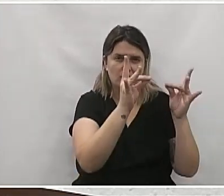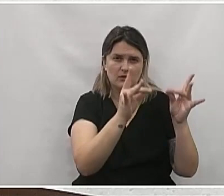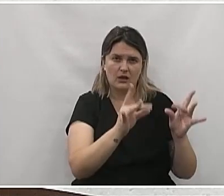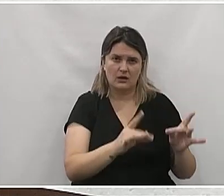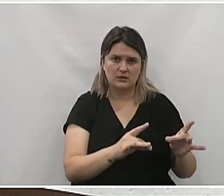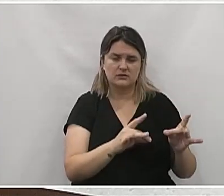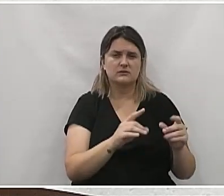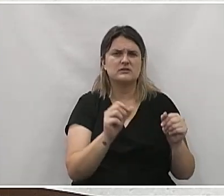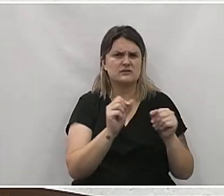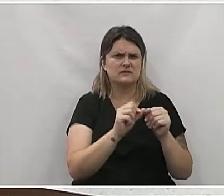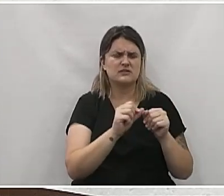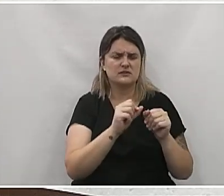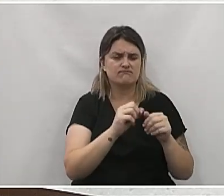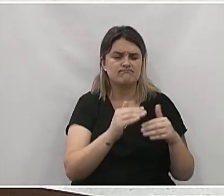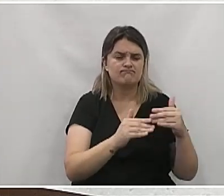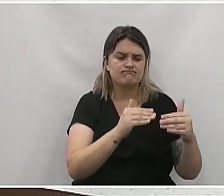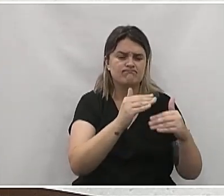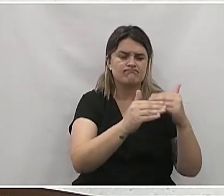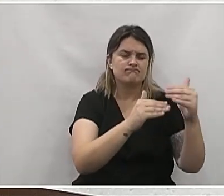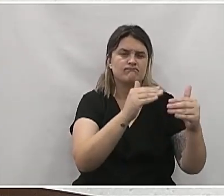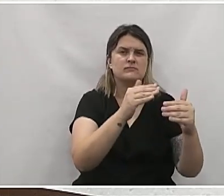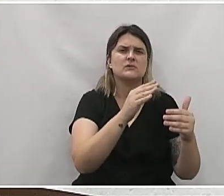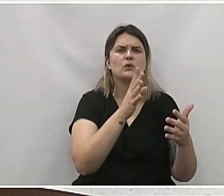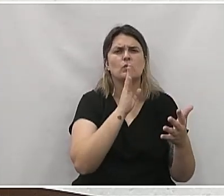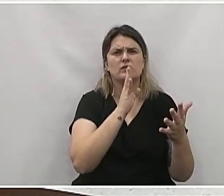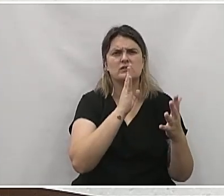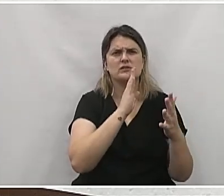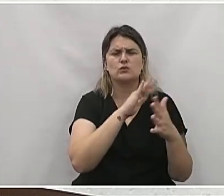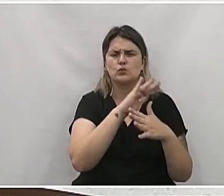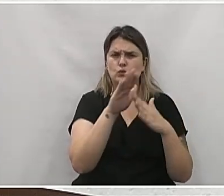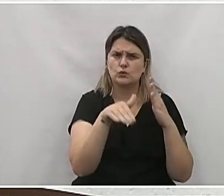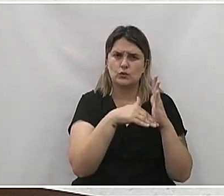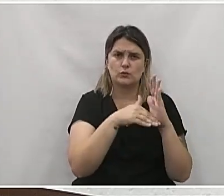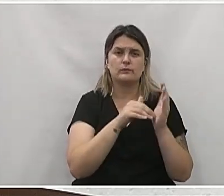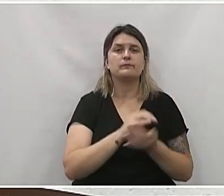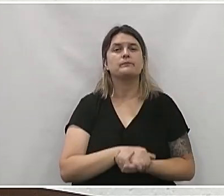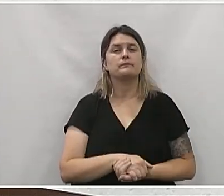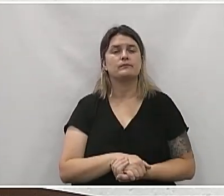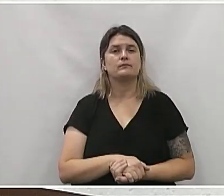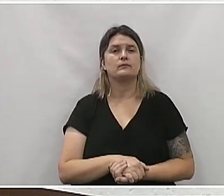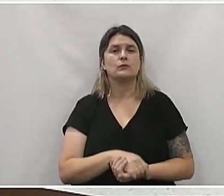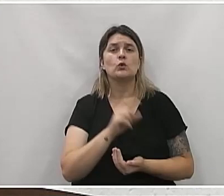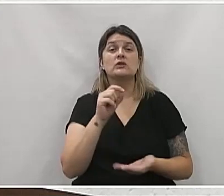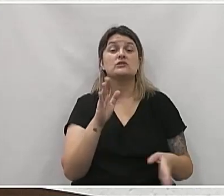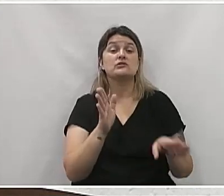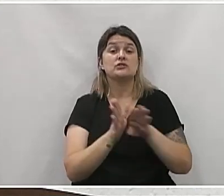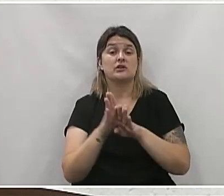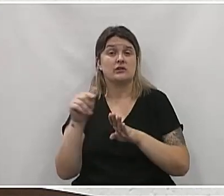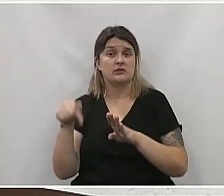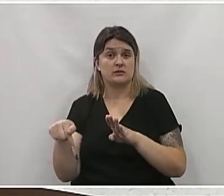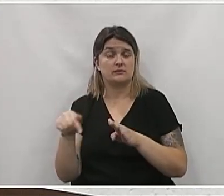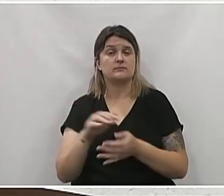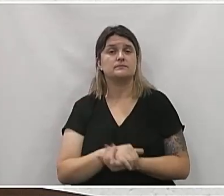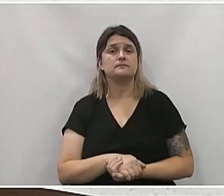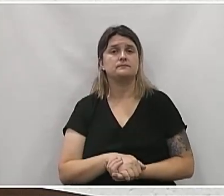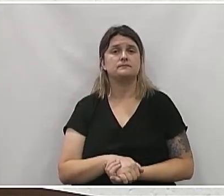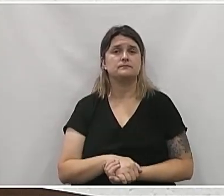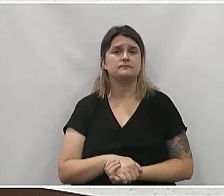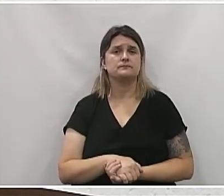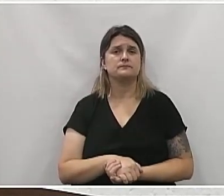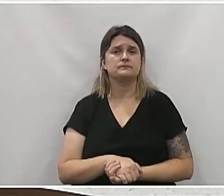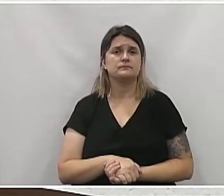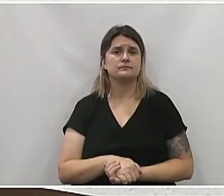e dar os procedimentos necessários em todas as matérias que chegam até a Câmara de Vereadores. Tendo em vista